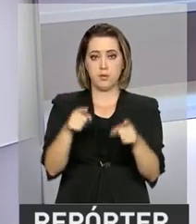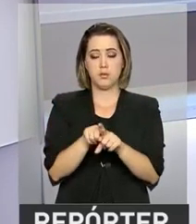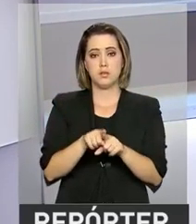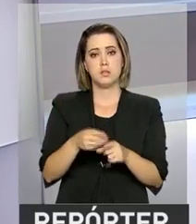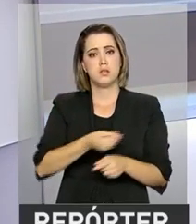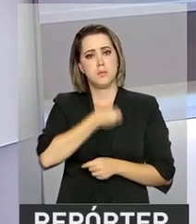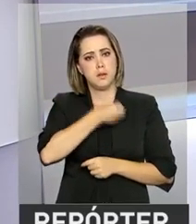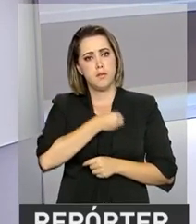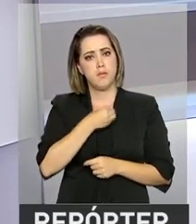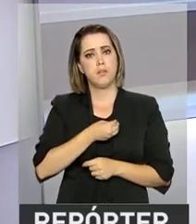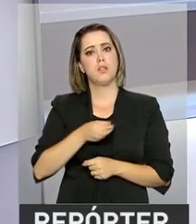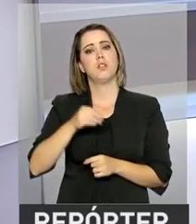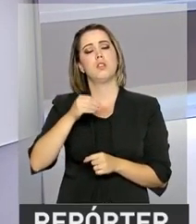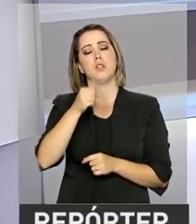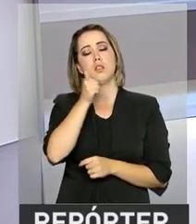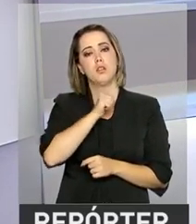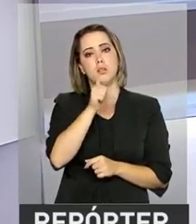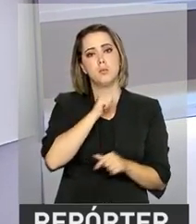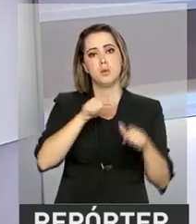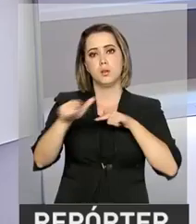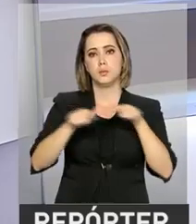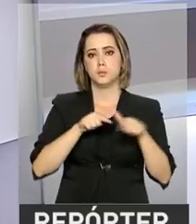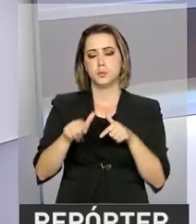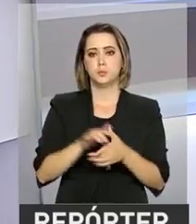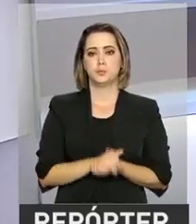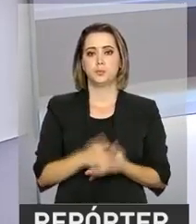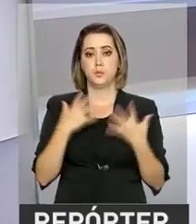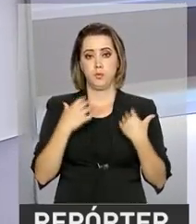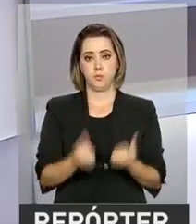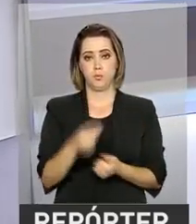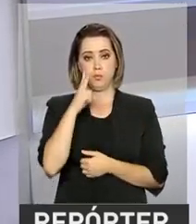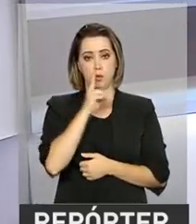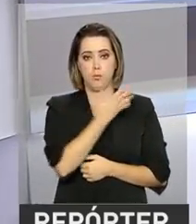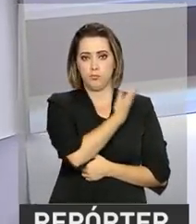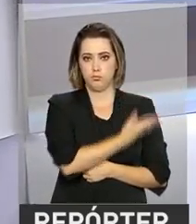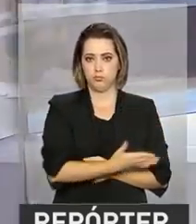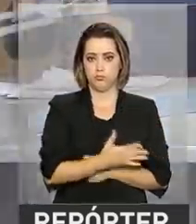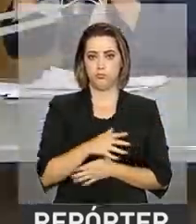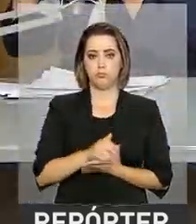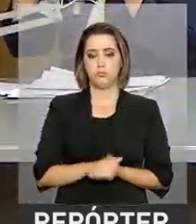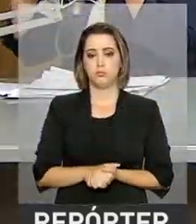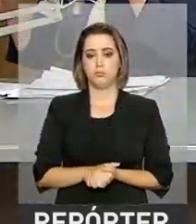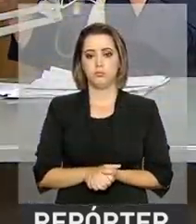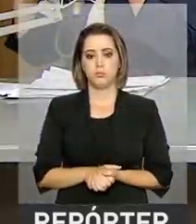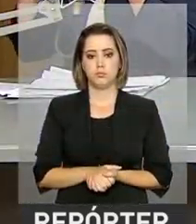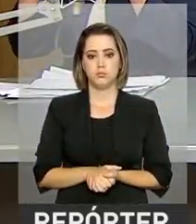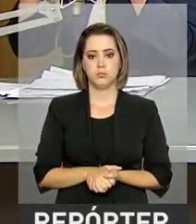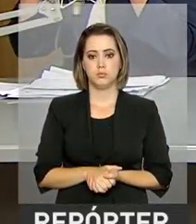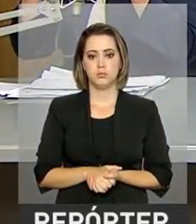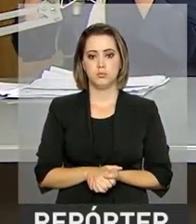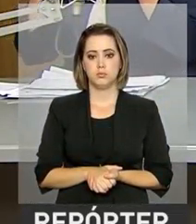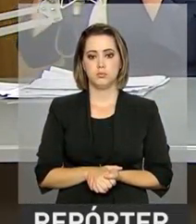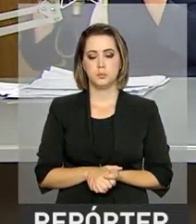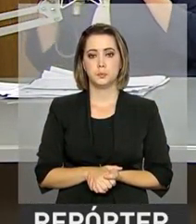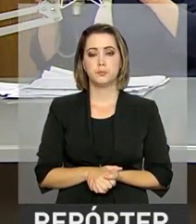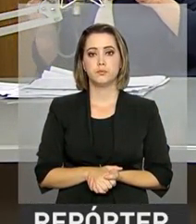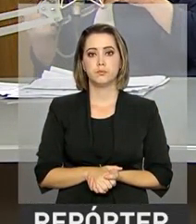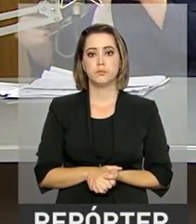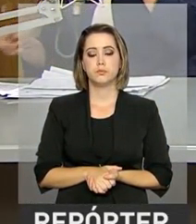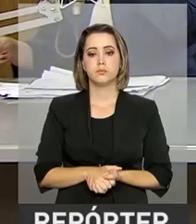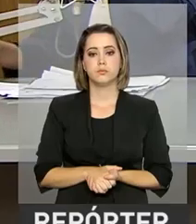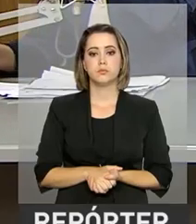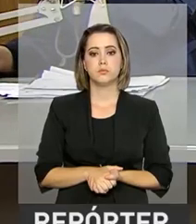protagonismo da mulher no mercado de trabalho. Vamos acompanhar essa entrevista. política. Reportagem Luana